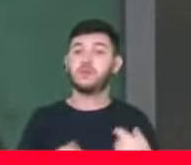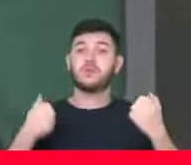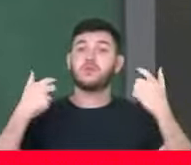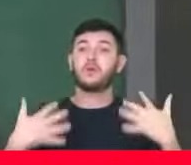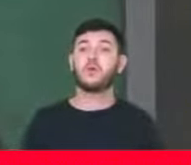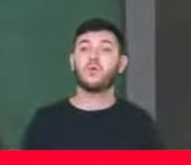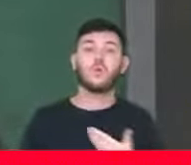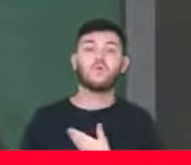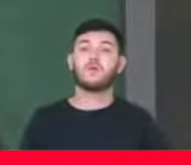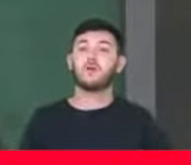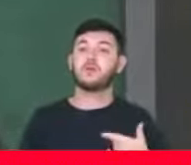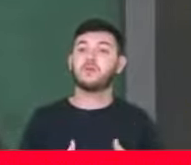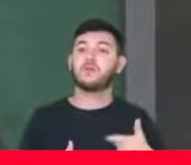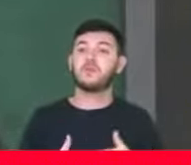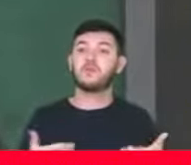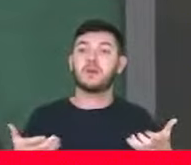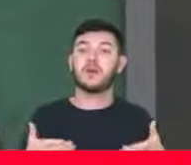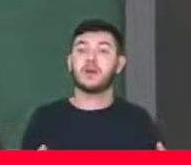governo, queriam